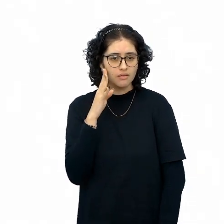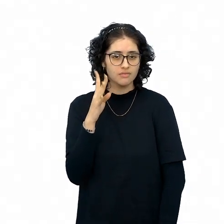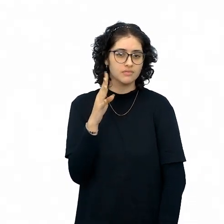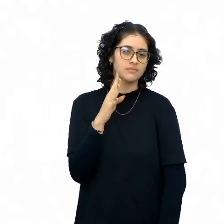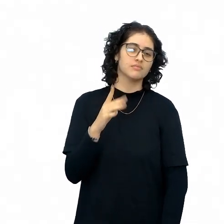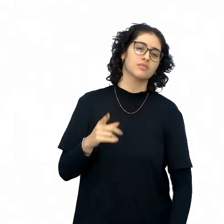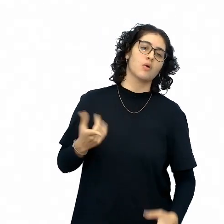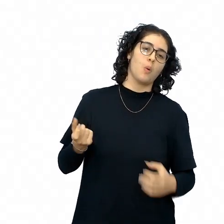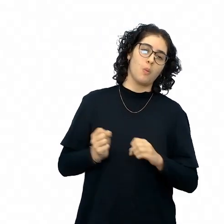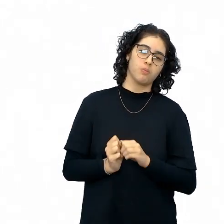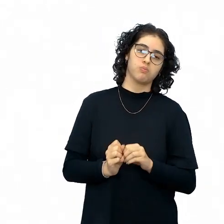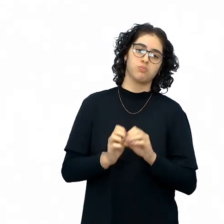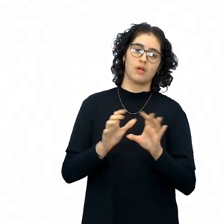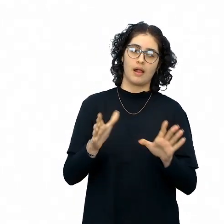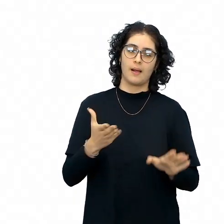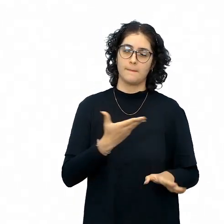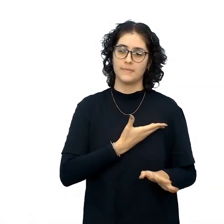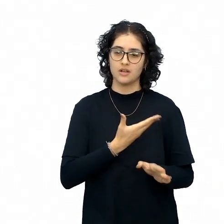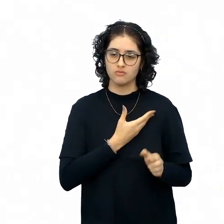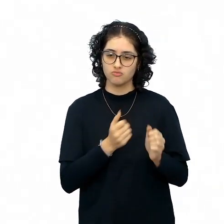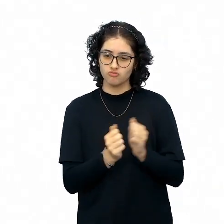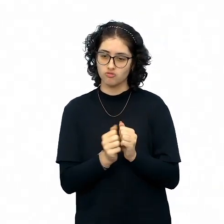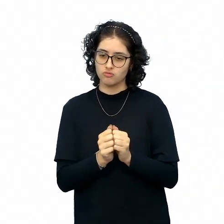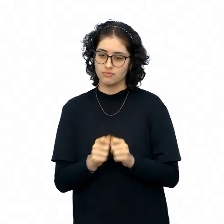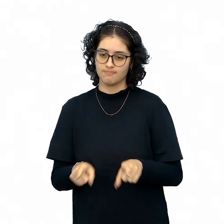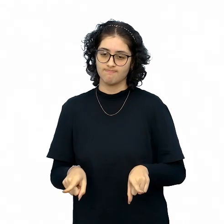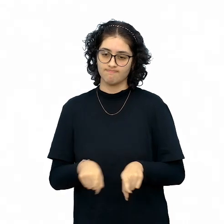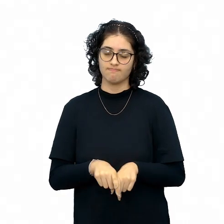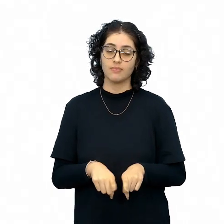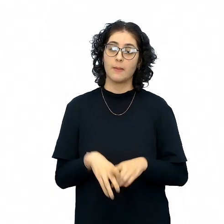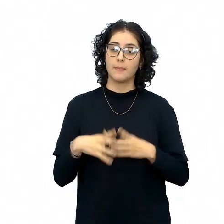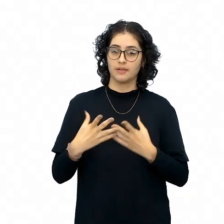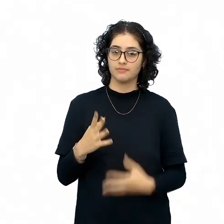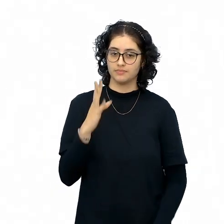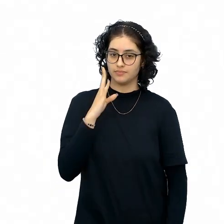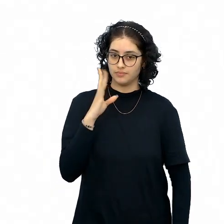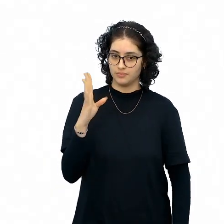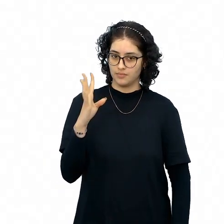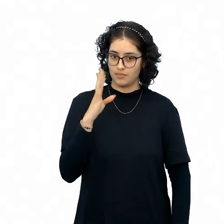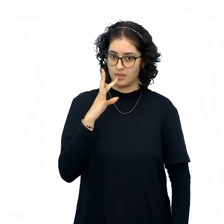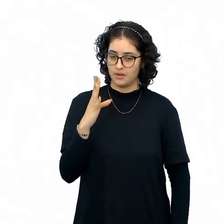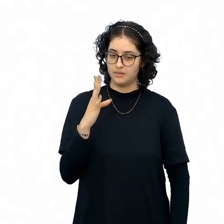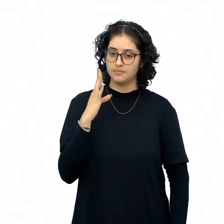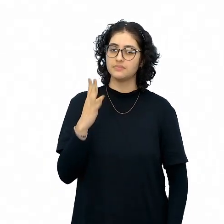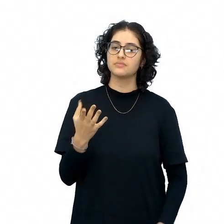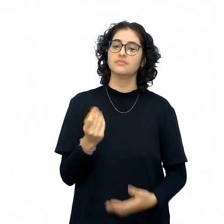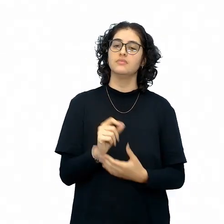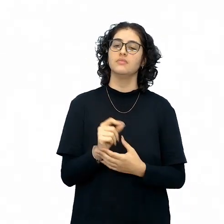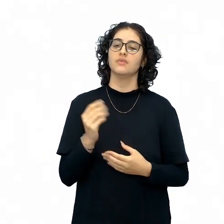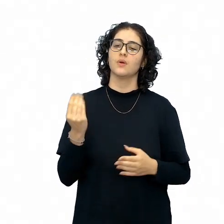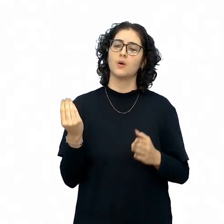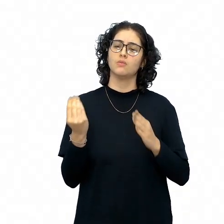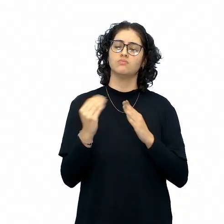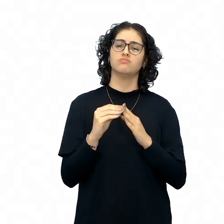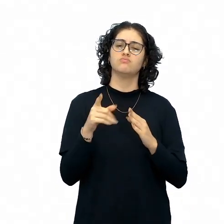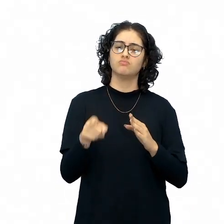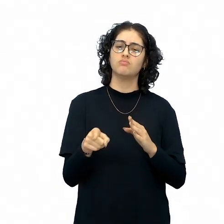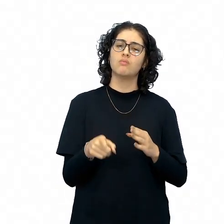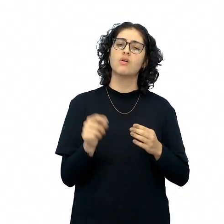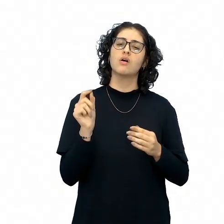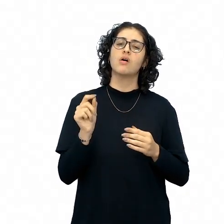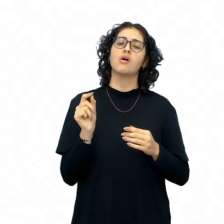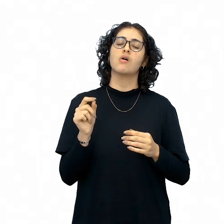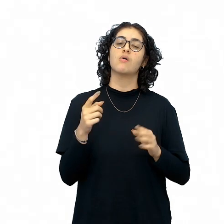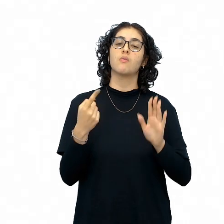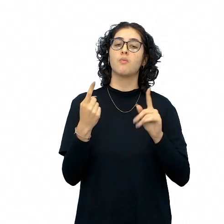esse compartilhamento com os colegas. Mas com essa reflexão, nós gostaríamos de trazer para vocês